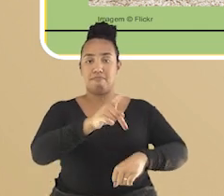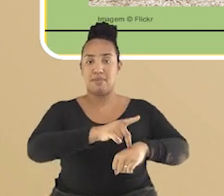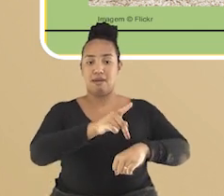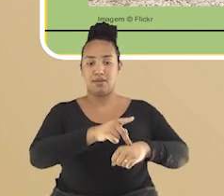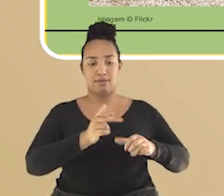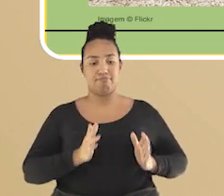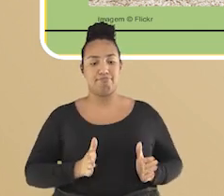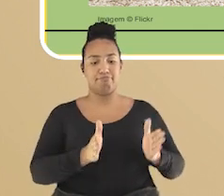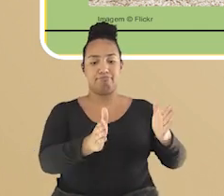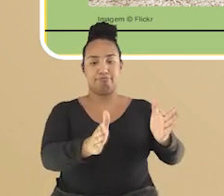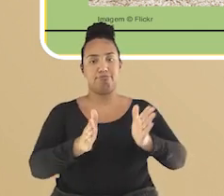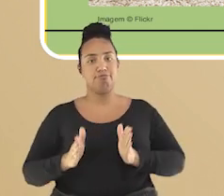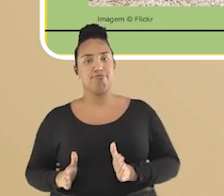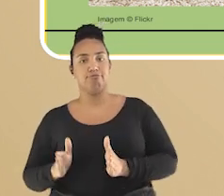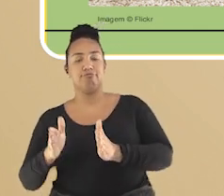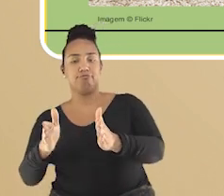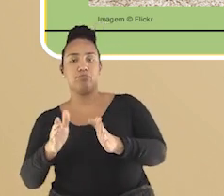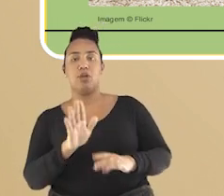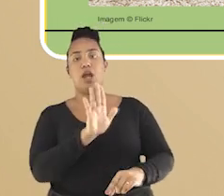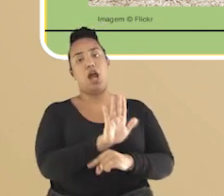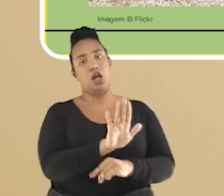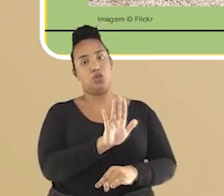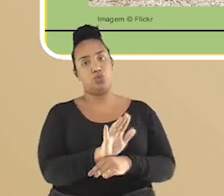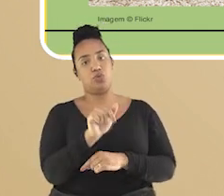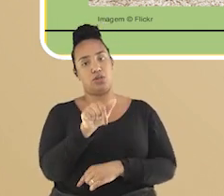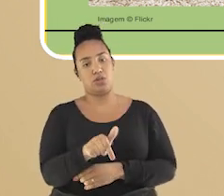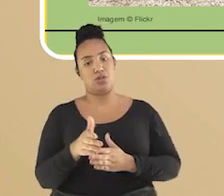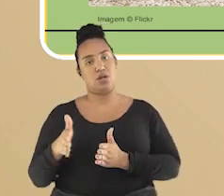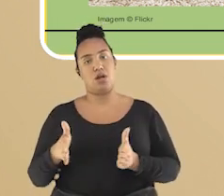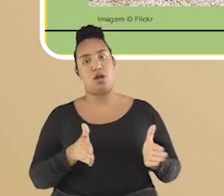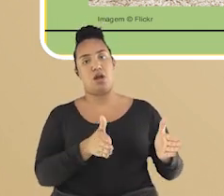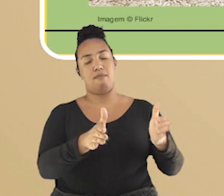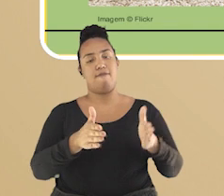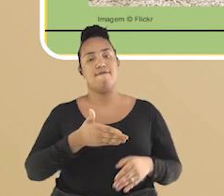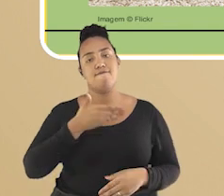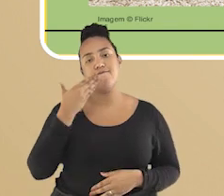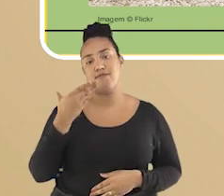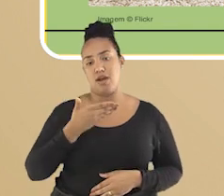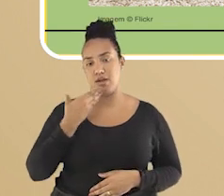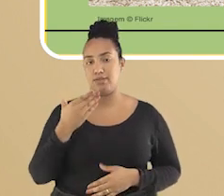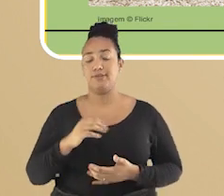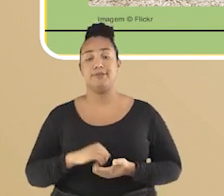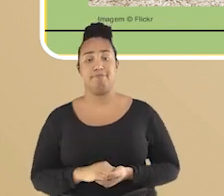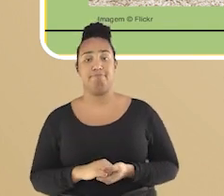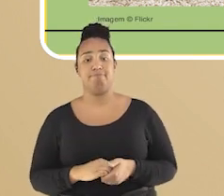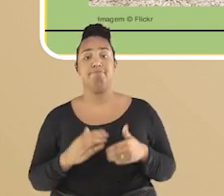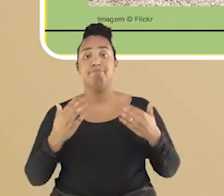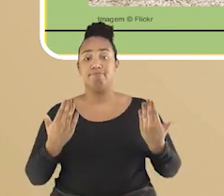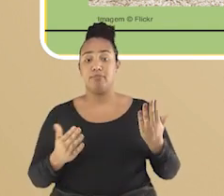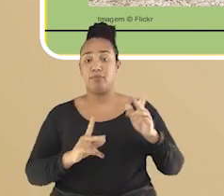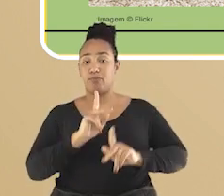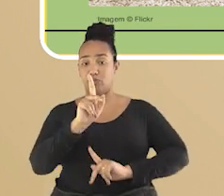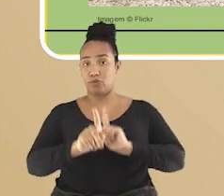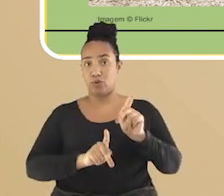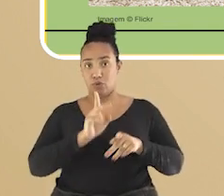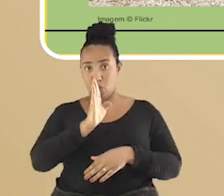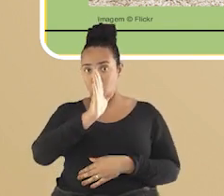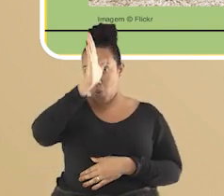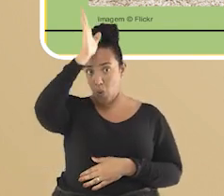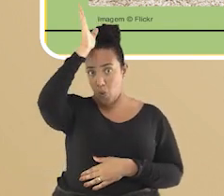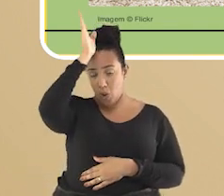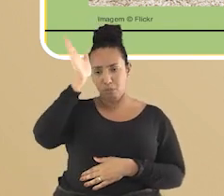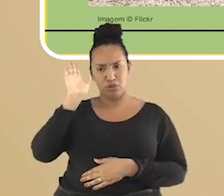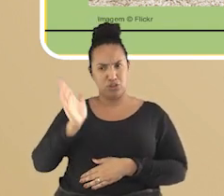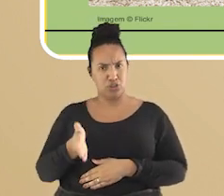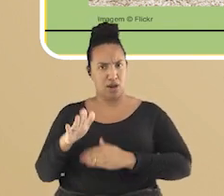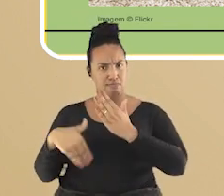na passagem desses meios de transporte com rodas. Inclusive os romanos, que estavam muito à